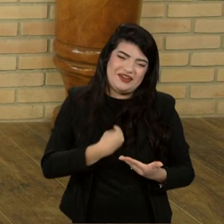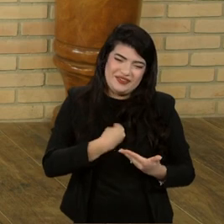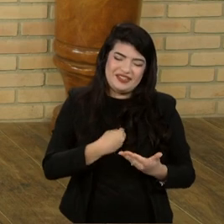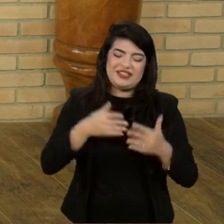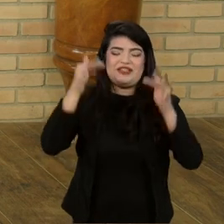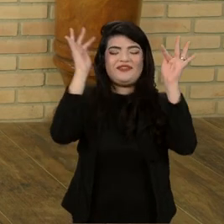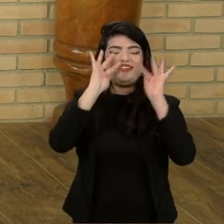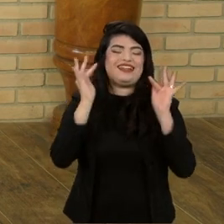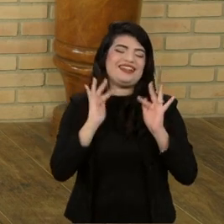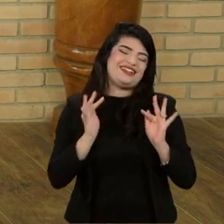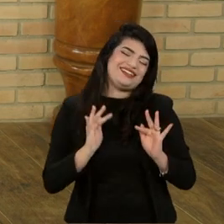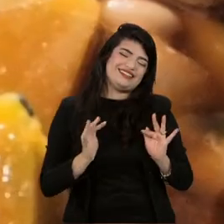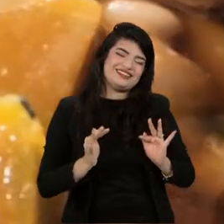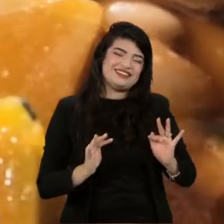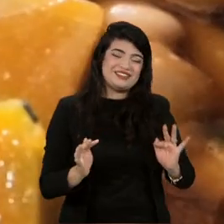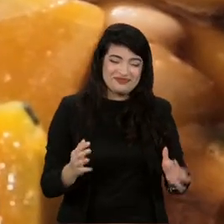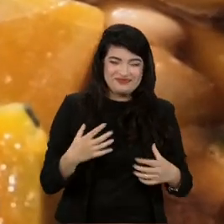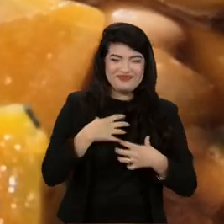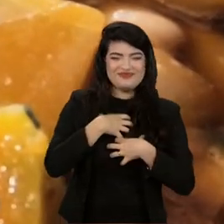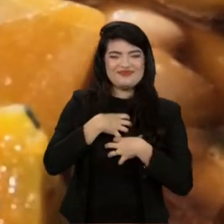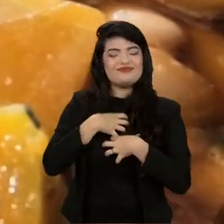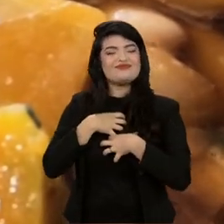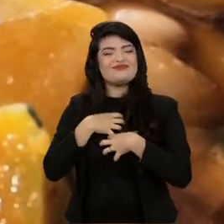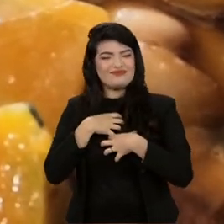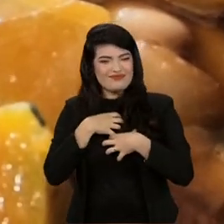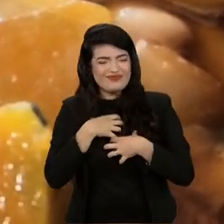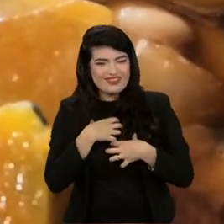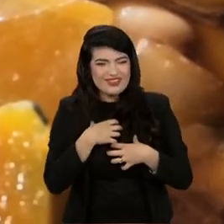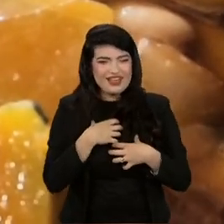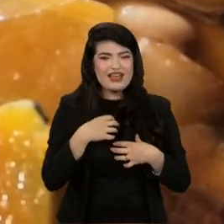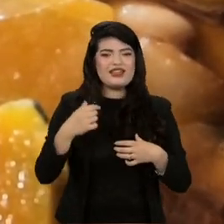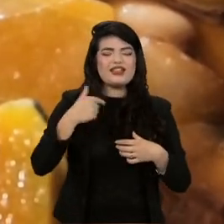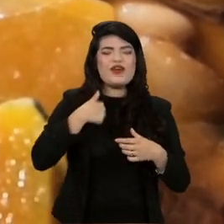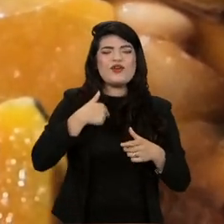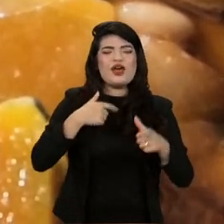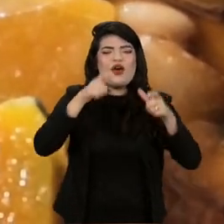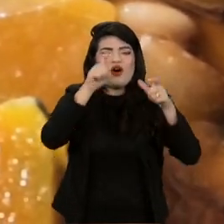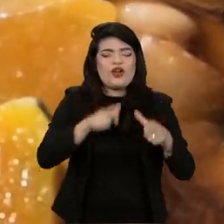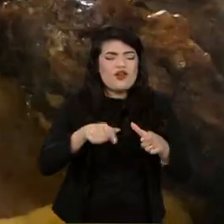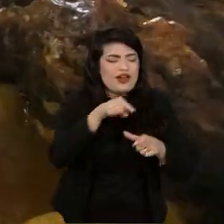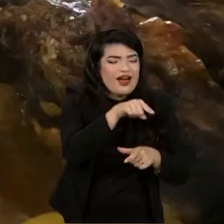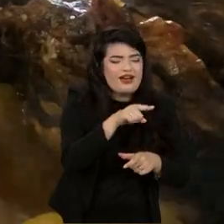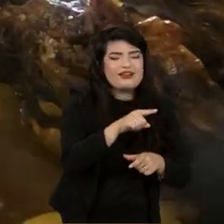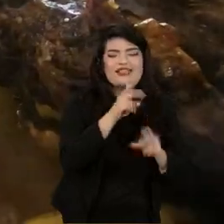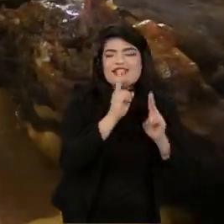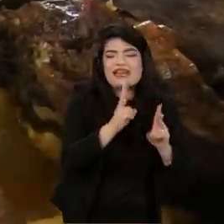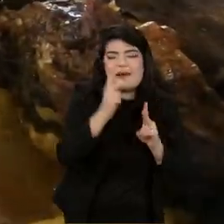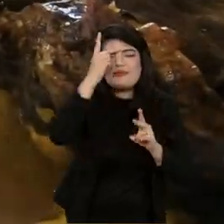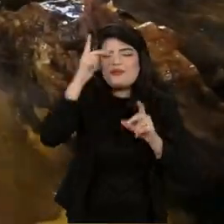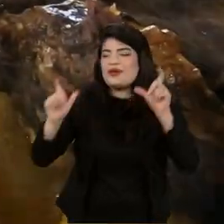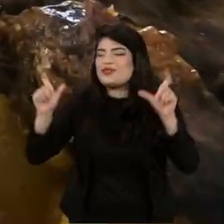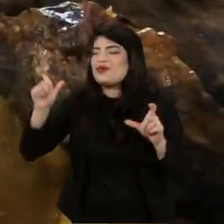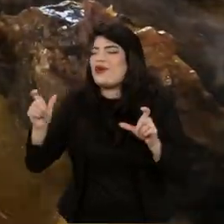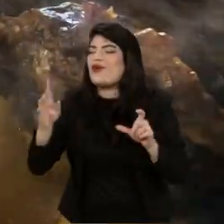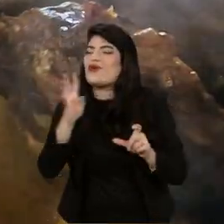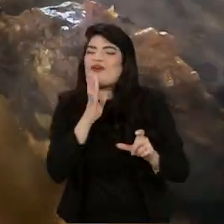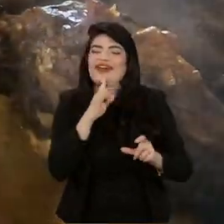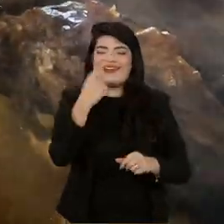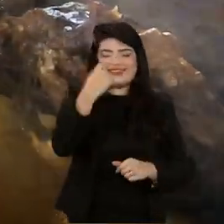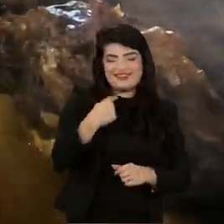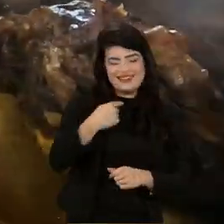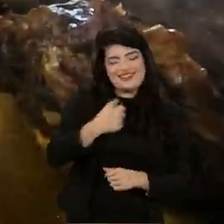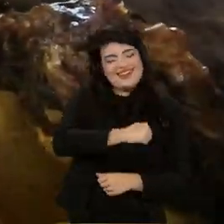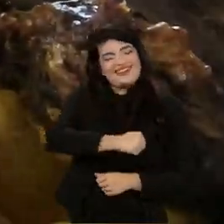muita felicidade. Quando eu passo com meu pingo, deixo um rastro de